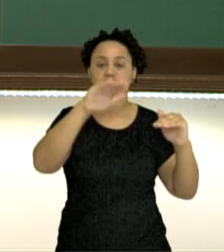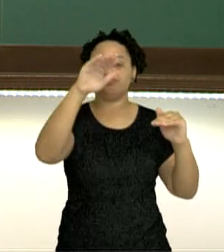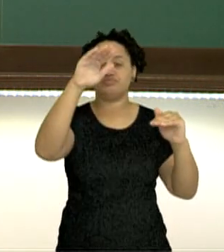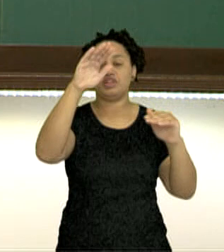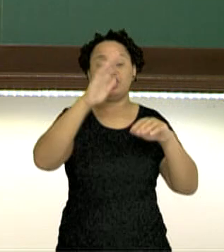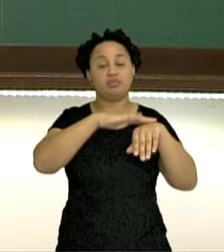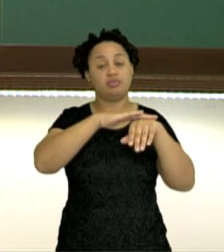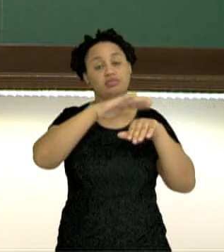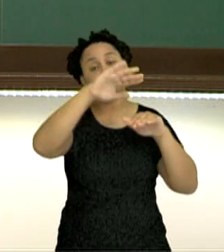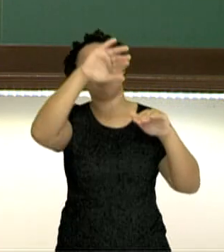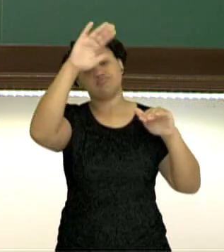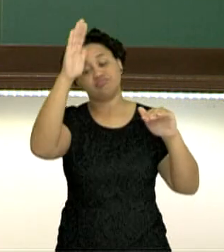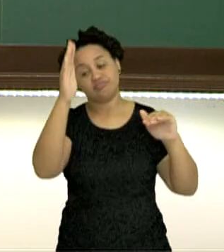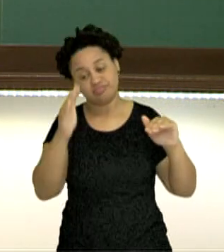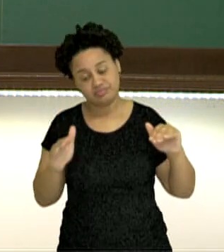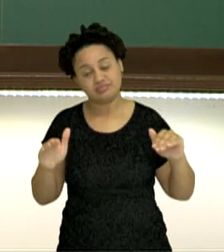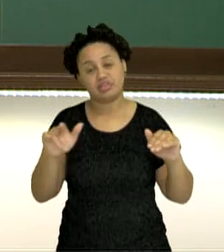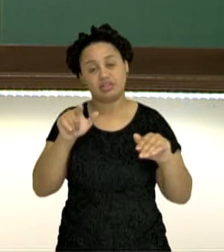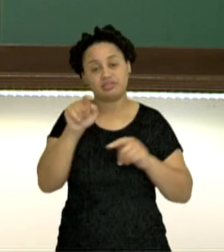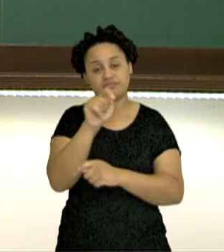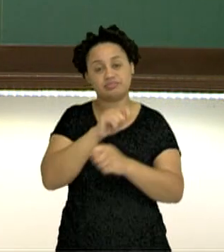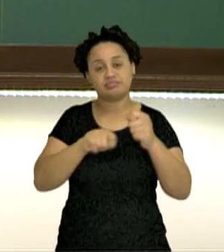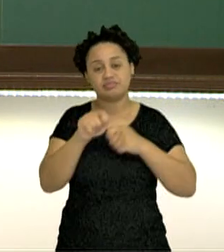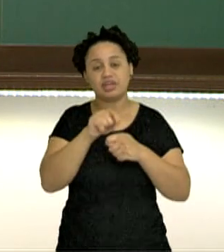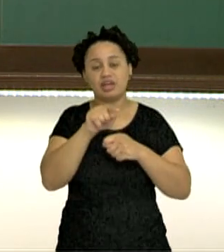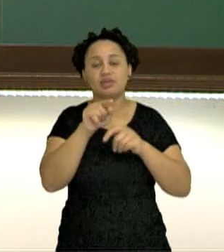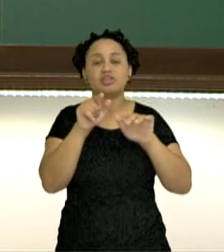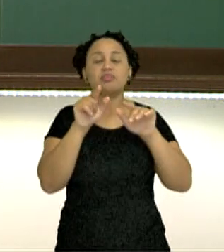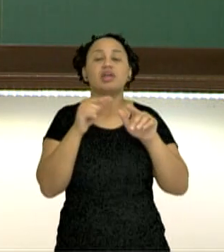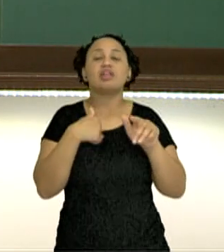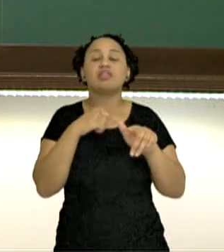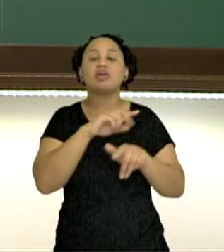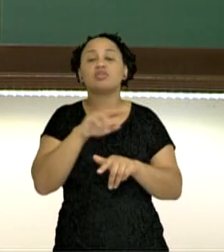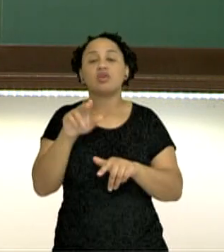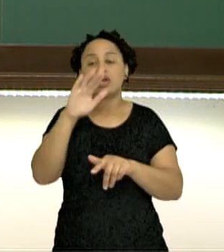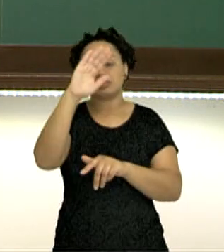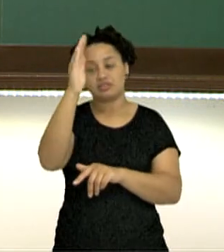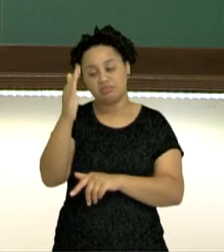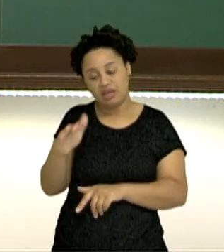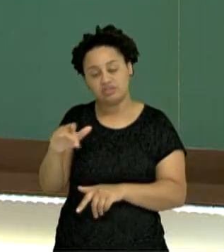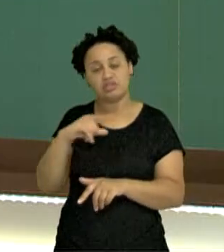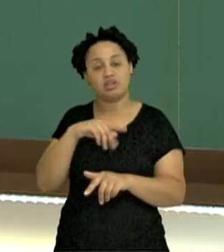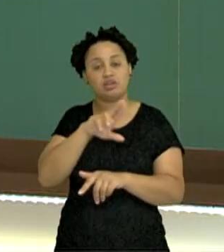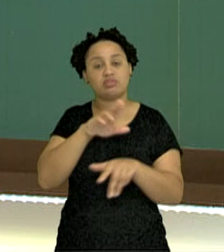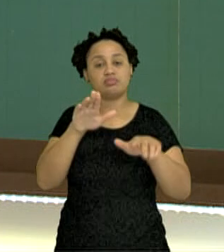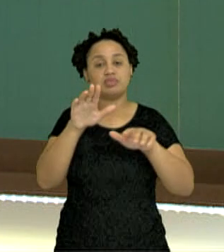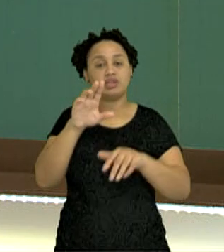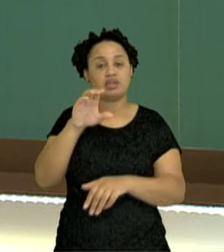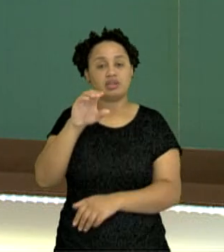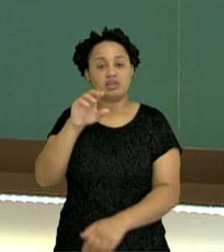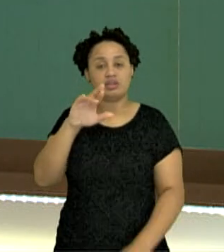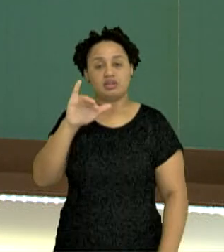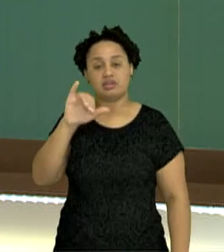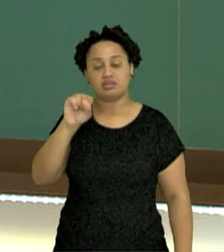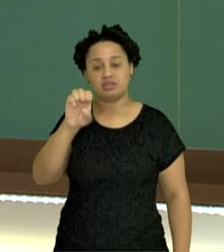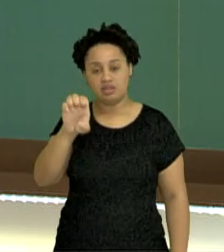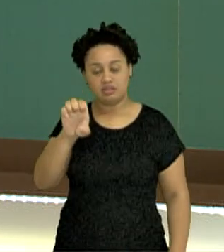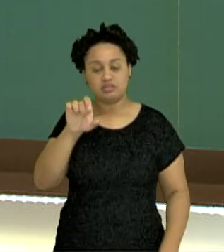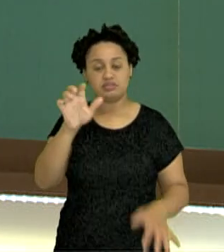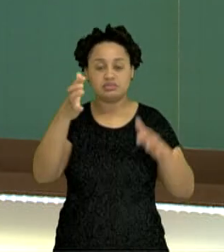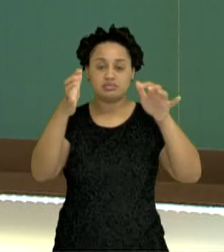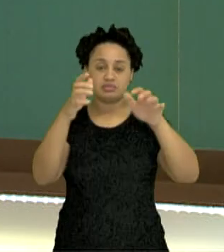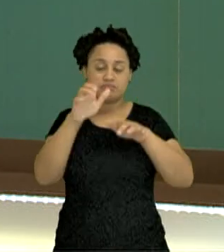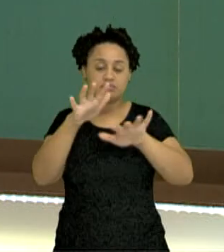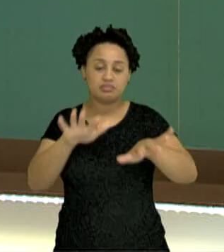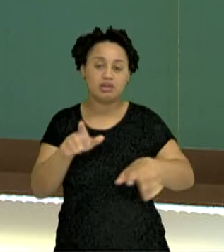retração. E a essas retrações na economia é que dá-se o nome de crises econômicas. E essas crises econômicas, elas dentro do